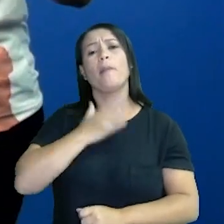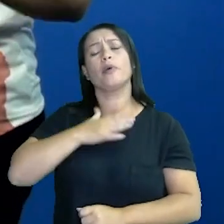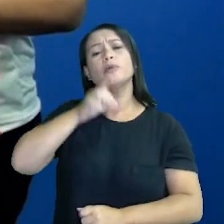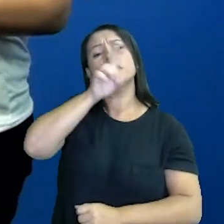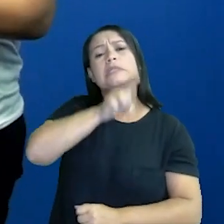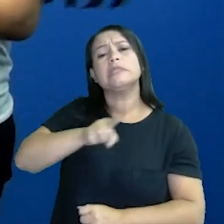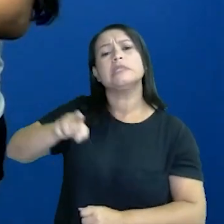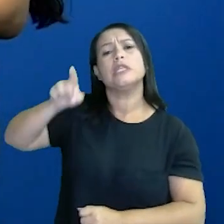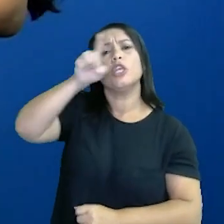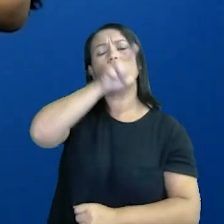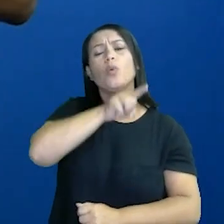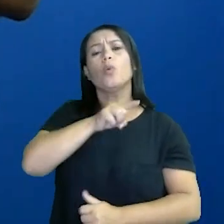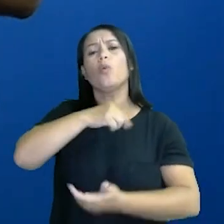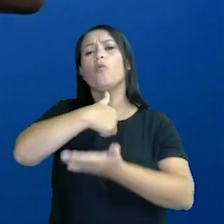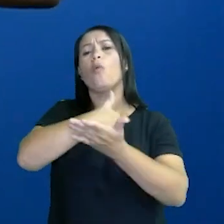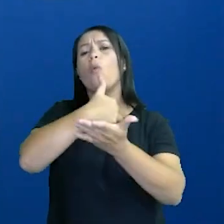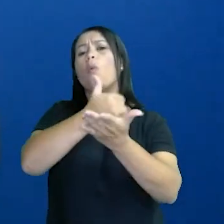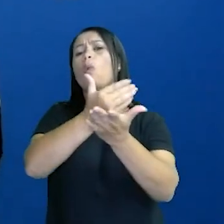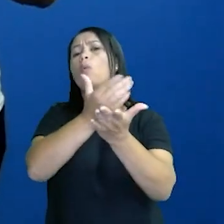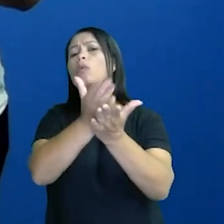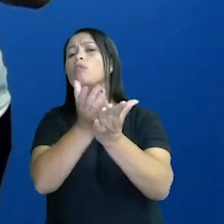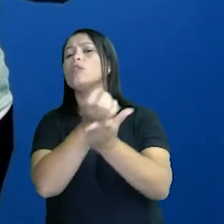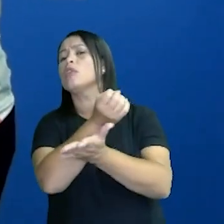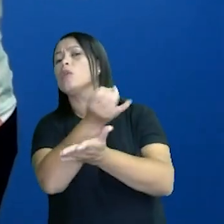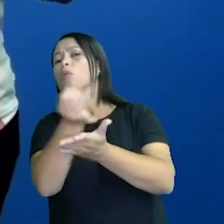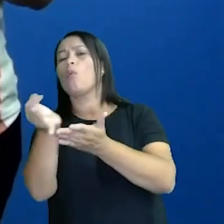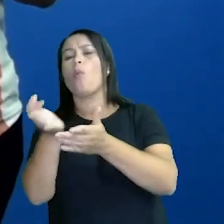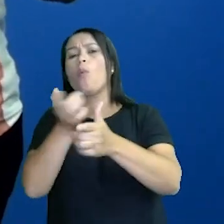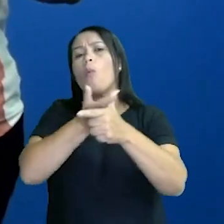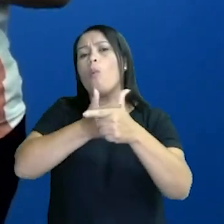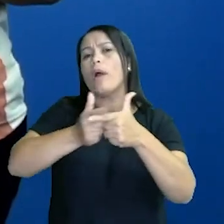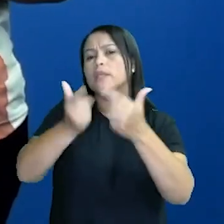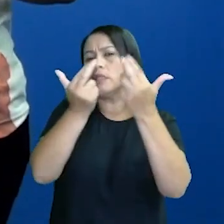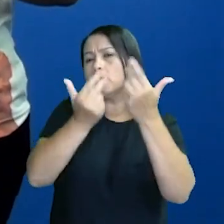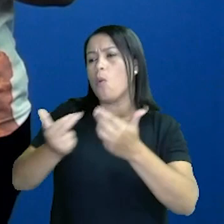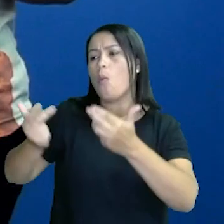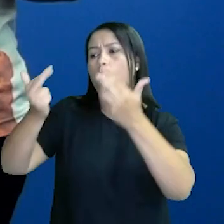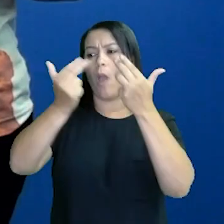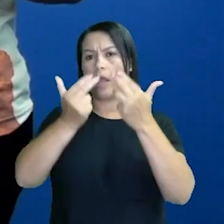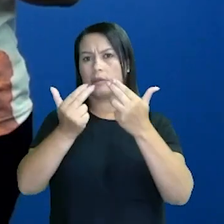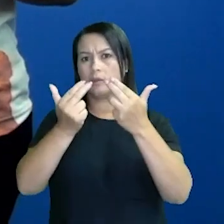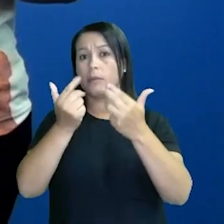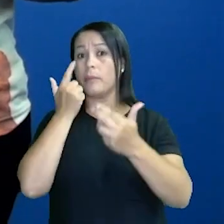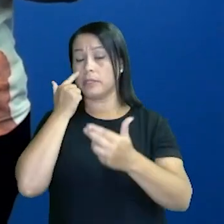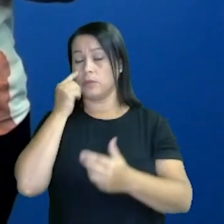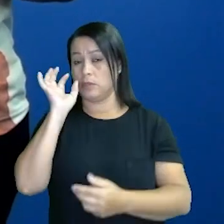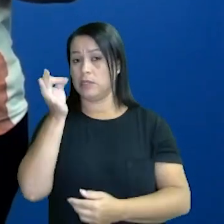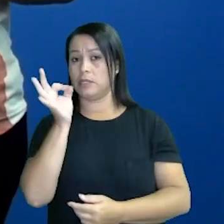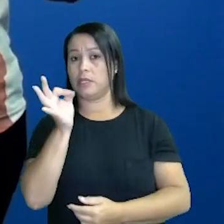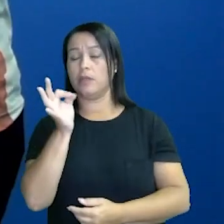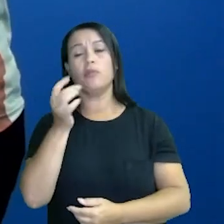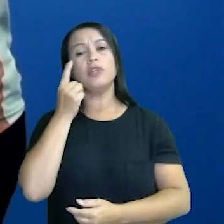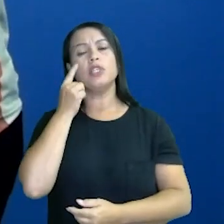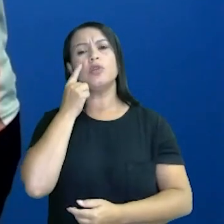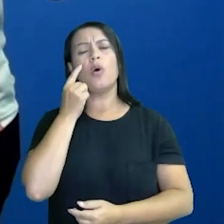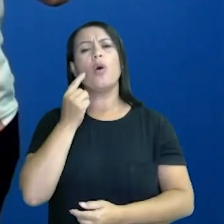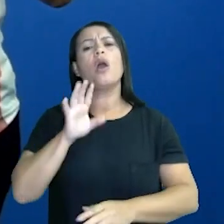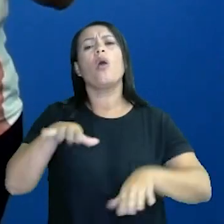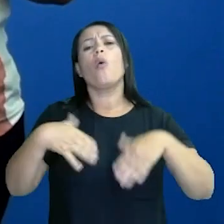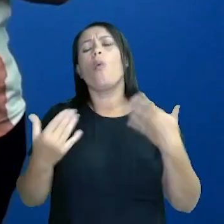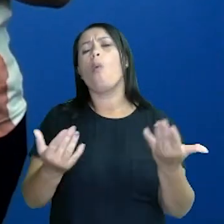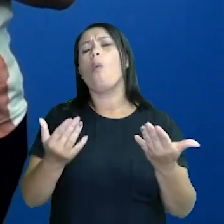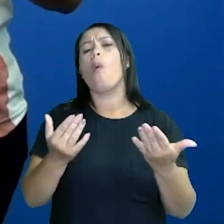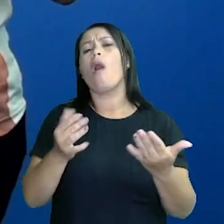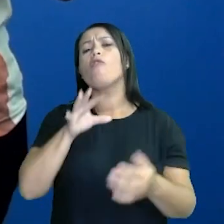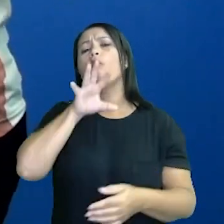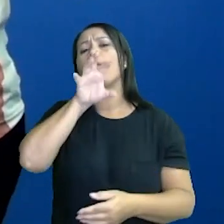círculo, ele foi dividido em quantas partes iguais, certo? E qual foi a